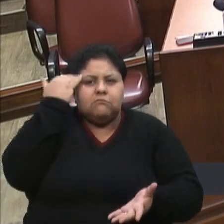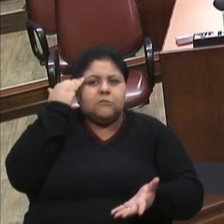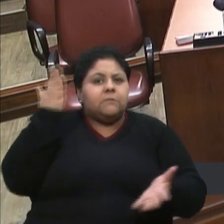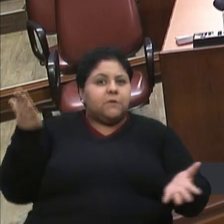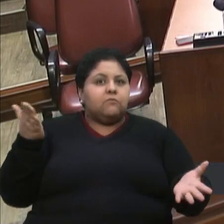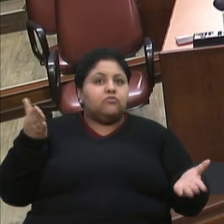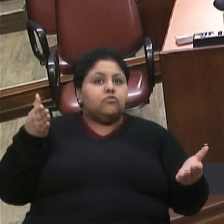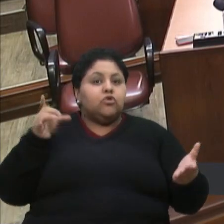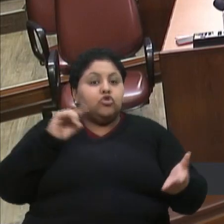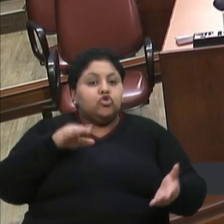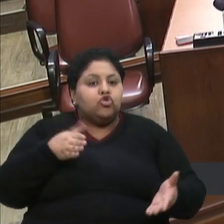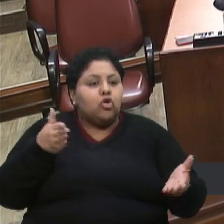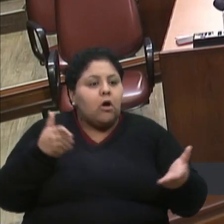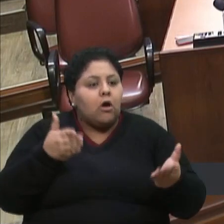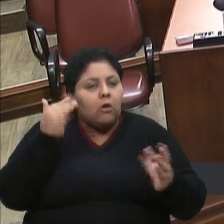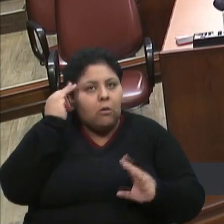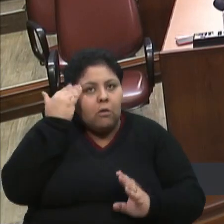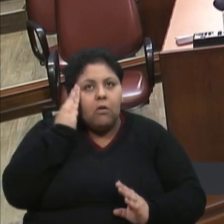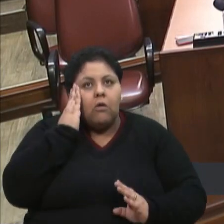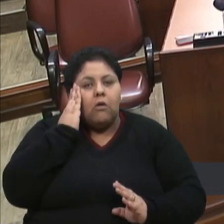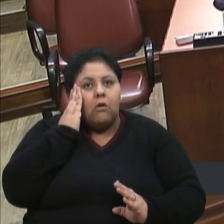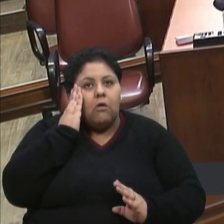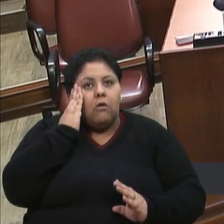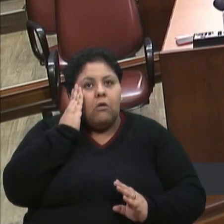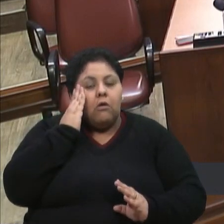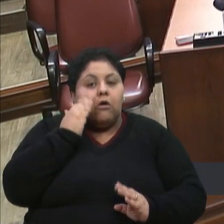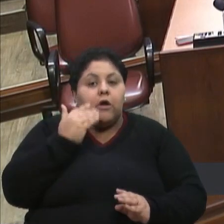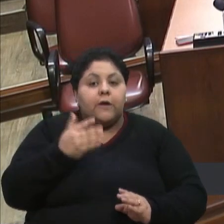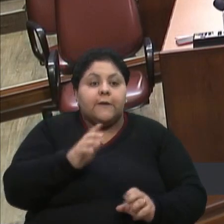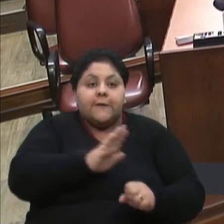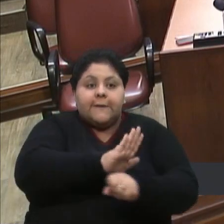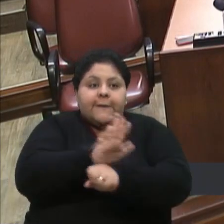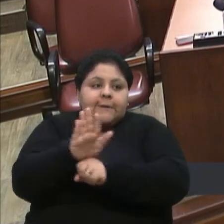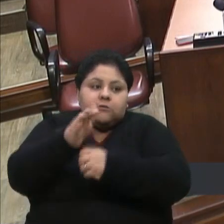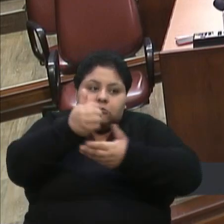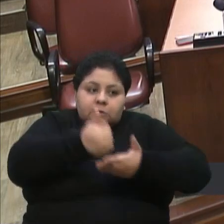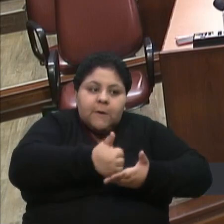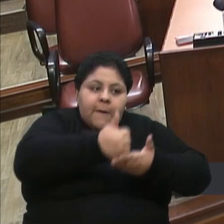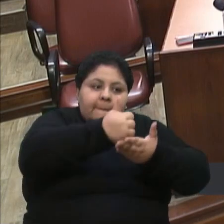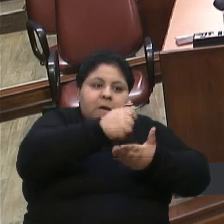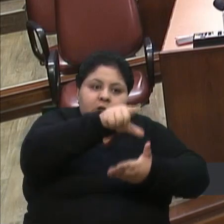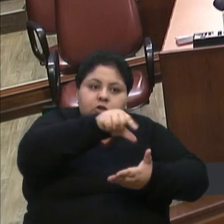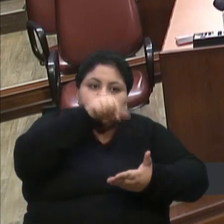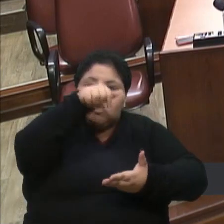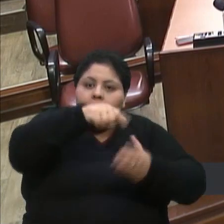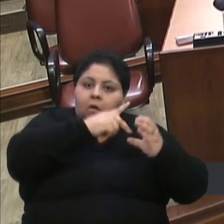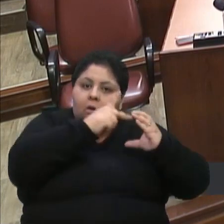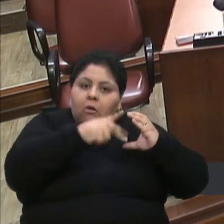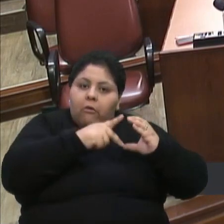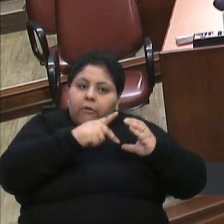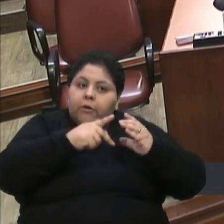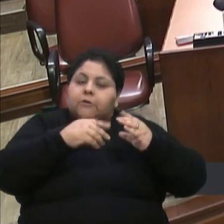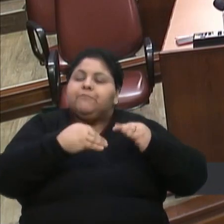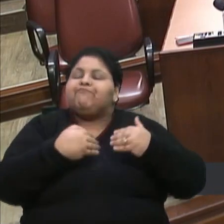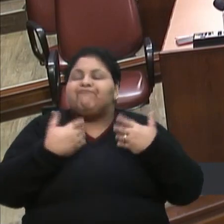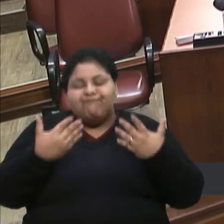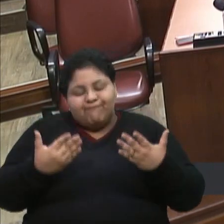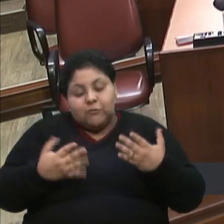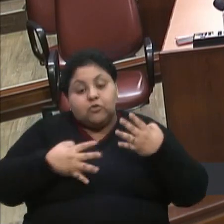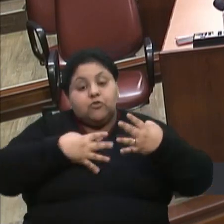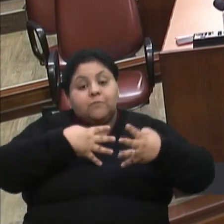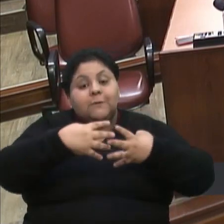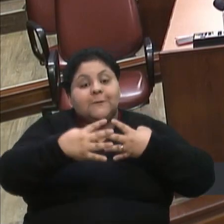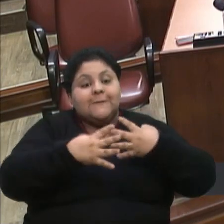agora, que ajudam a embasar até nossas decisões aqui dentro da Câmara. Então, quanto mais transparência tiver, quanto mais dados,